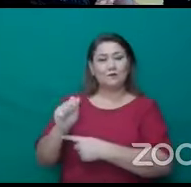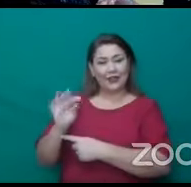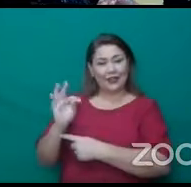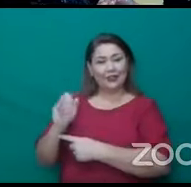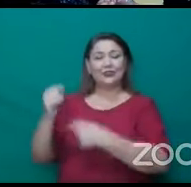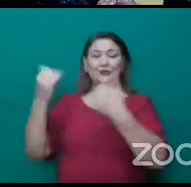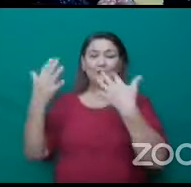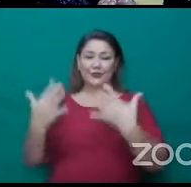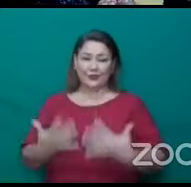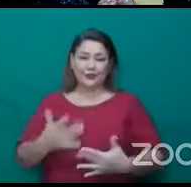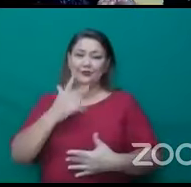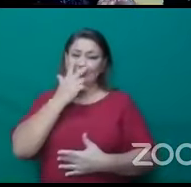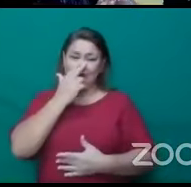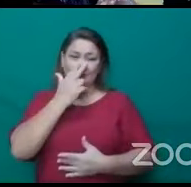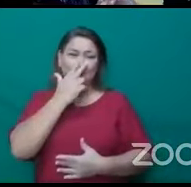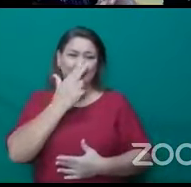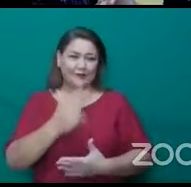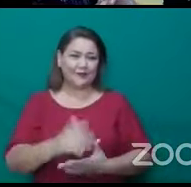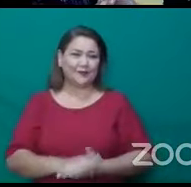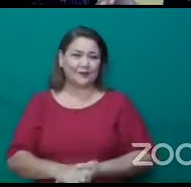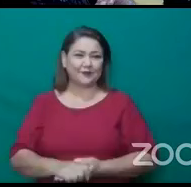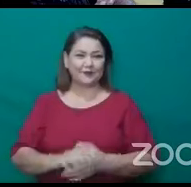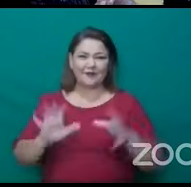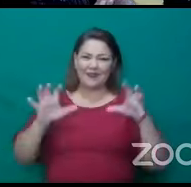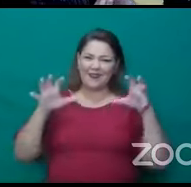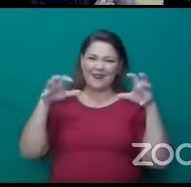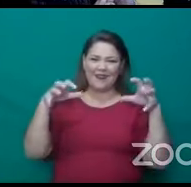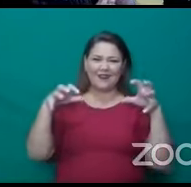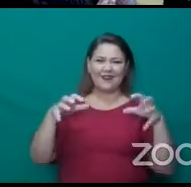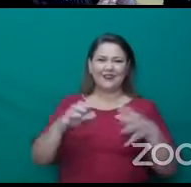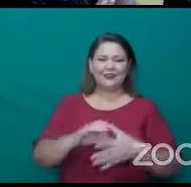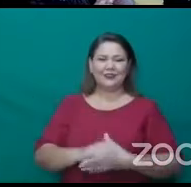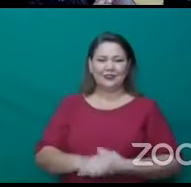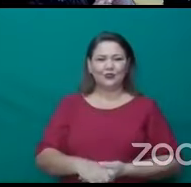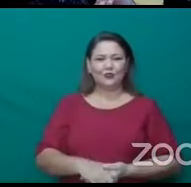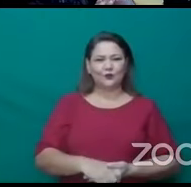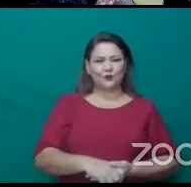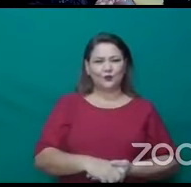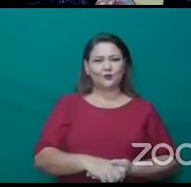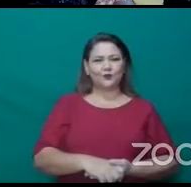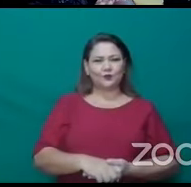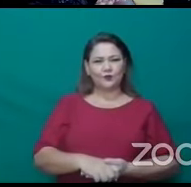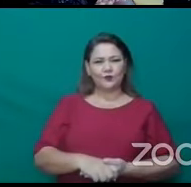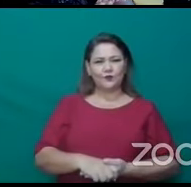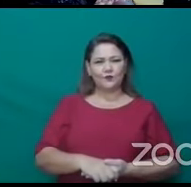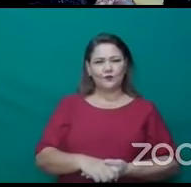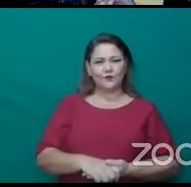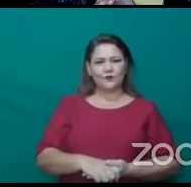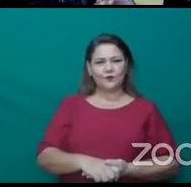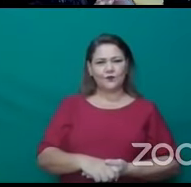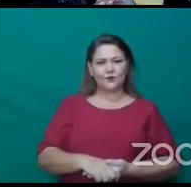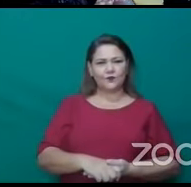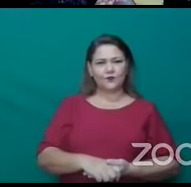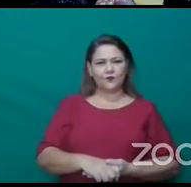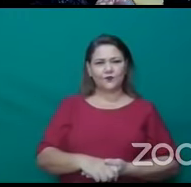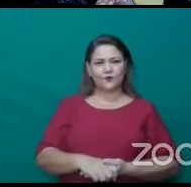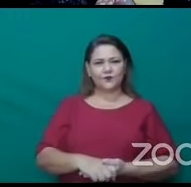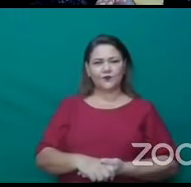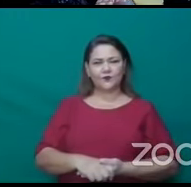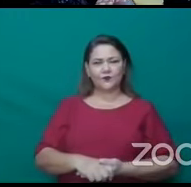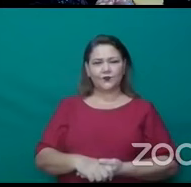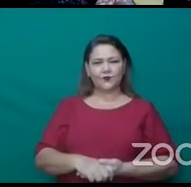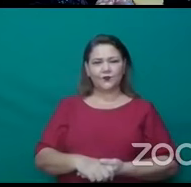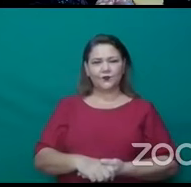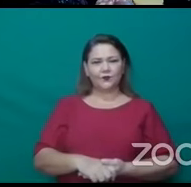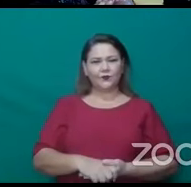palhaço preferido, acho que é do Condado Macabro. É, Ela ele tá é o dando boa noite principal, para assim. todos nós, pessoas lindas.